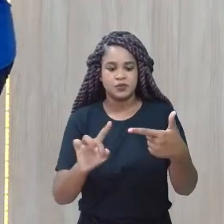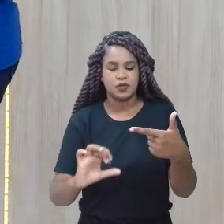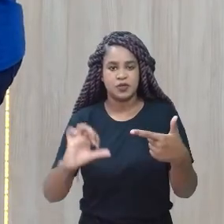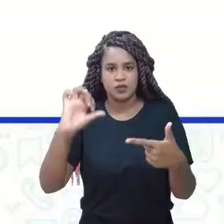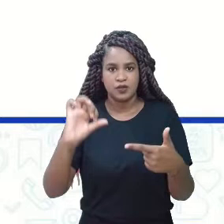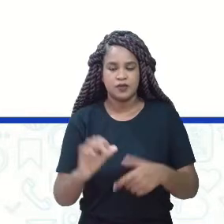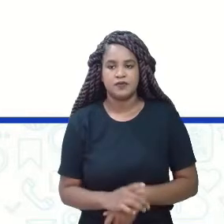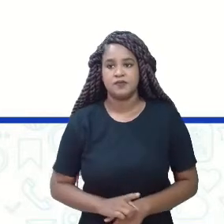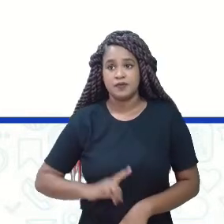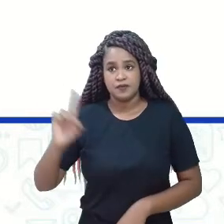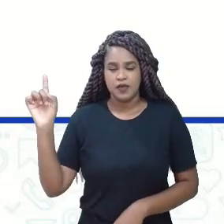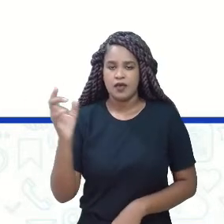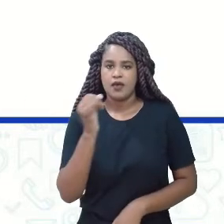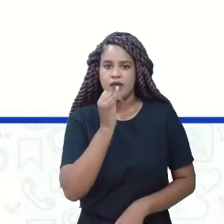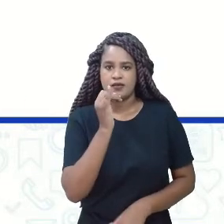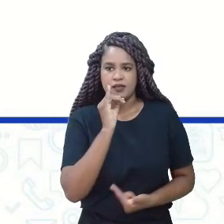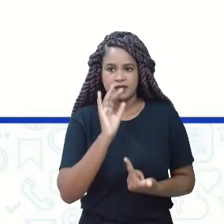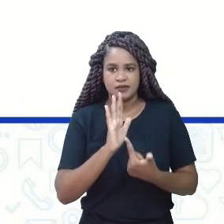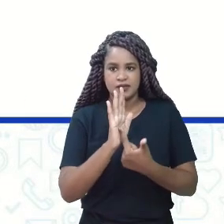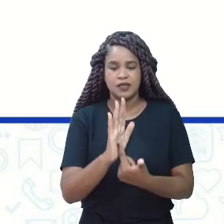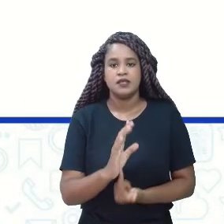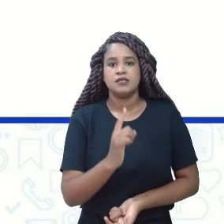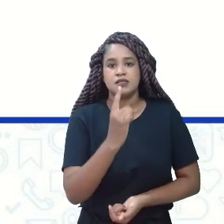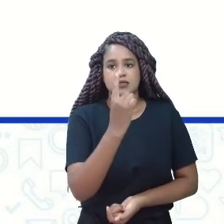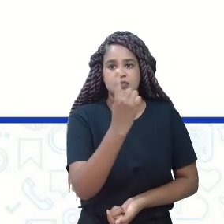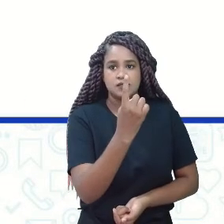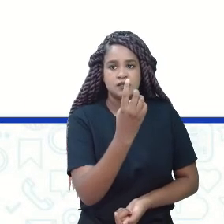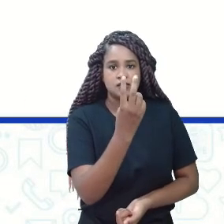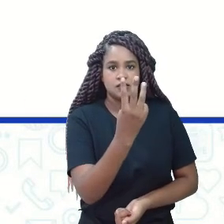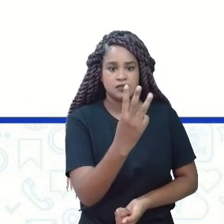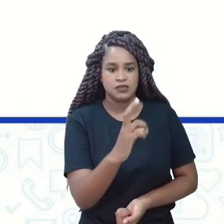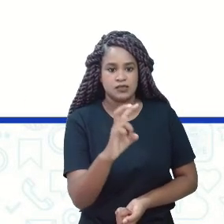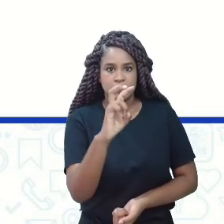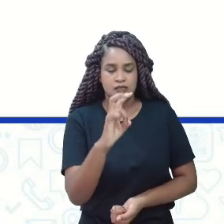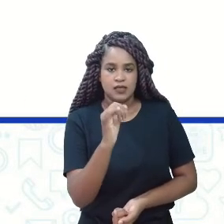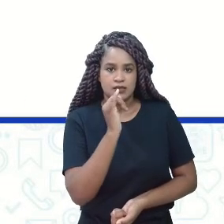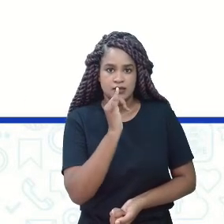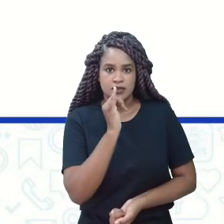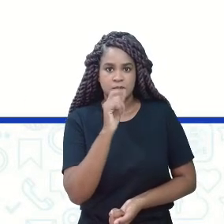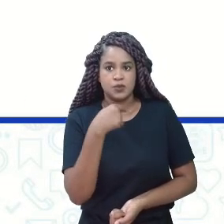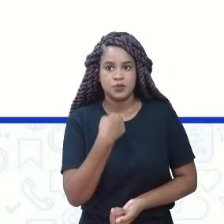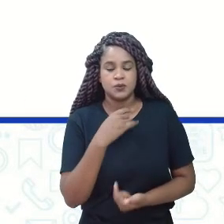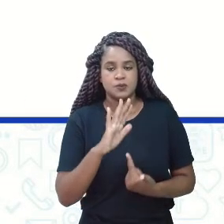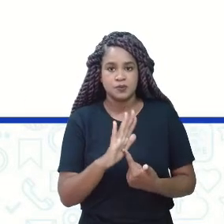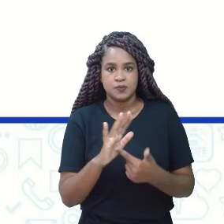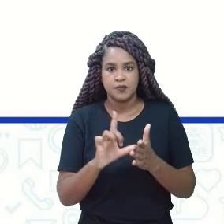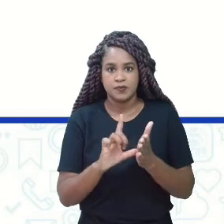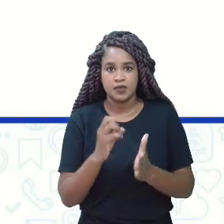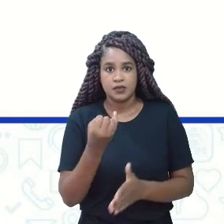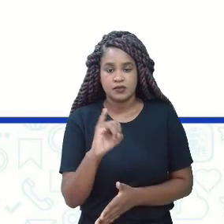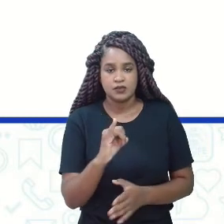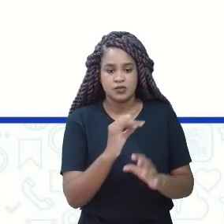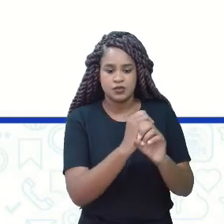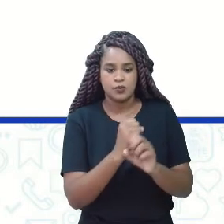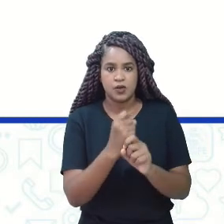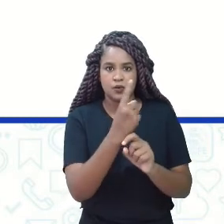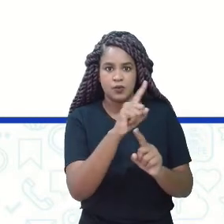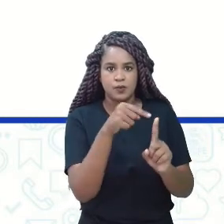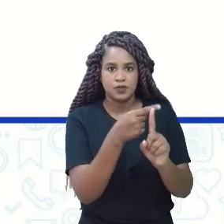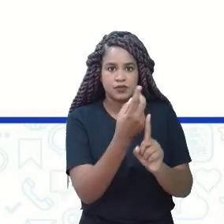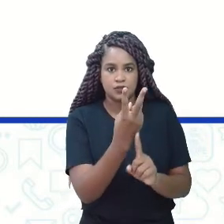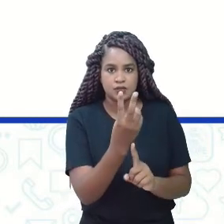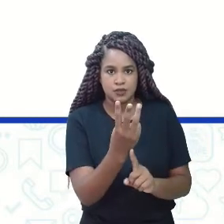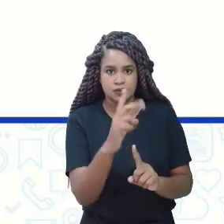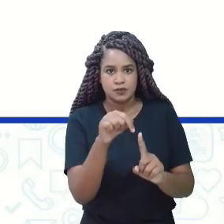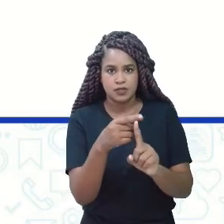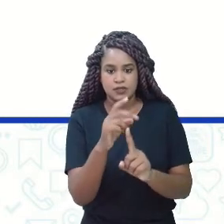Vamos observar aqui um exemplo, ó. 135, que foi o exemplo que a gente viu antes, Se a gente somar 1 mais 3 mais 5, vai dar